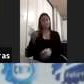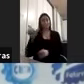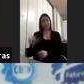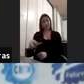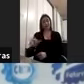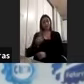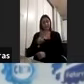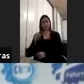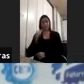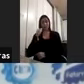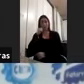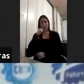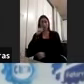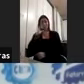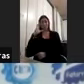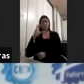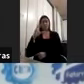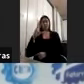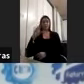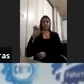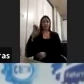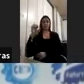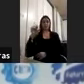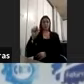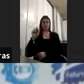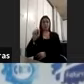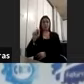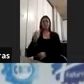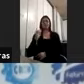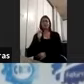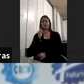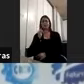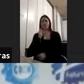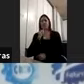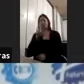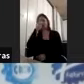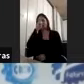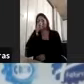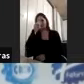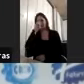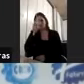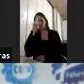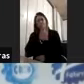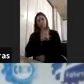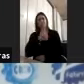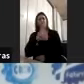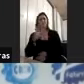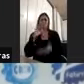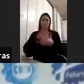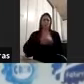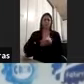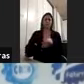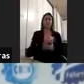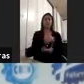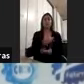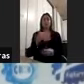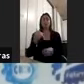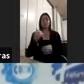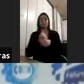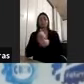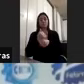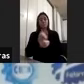história dela, de quanto tempo o nome do marido dela, quanto tempo que ele trabalha na Renault, né? Vamos colocar no presente, porque